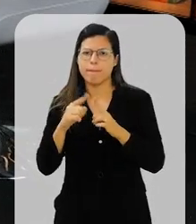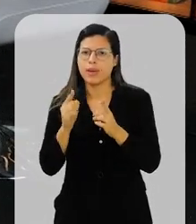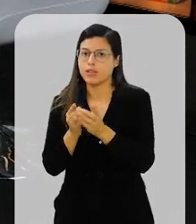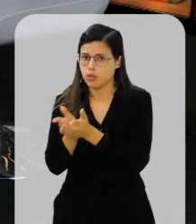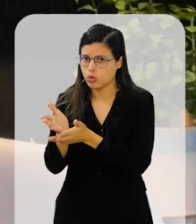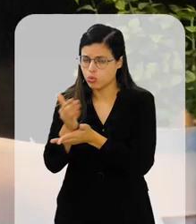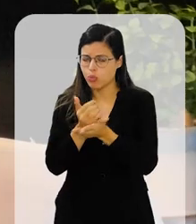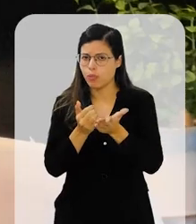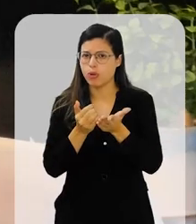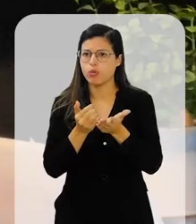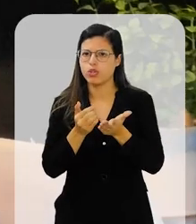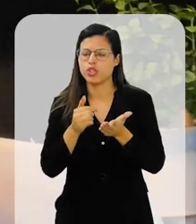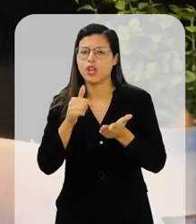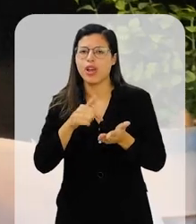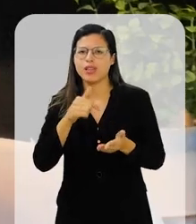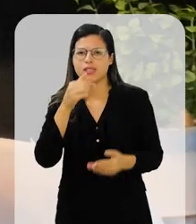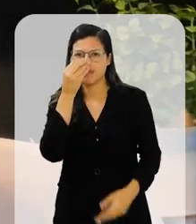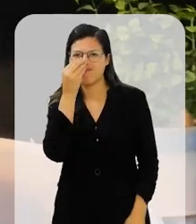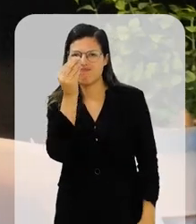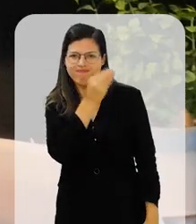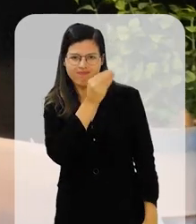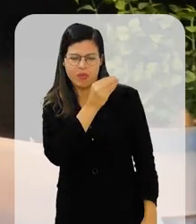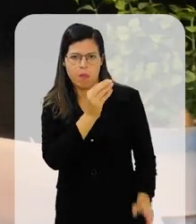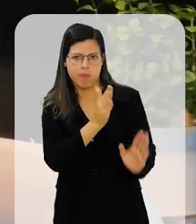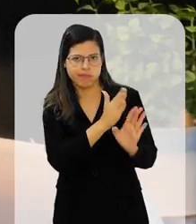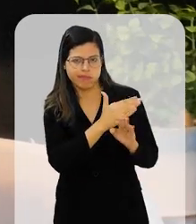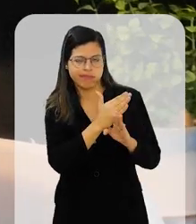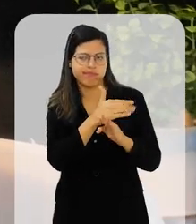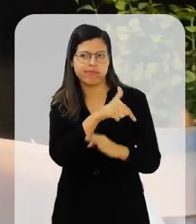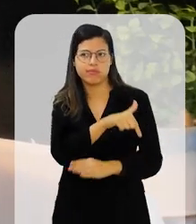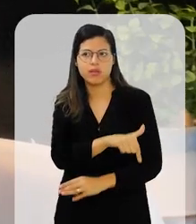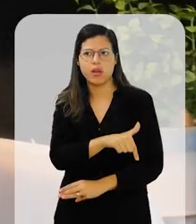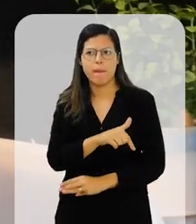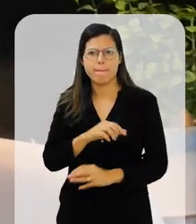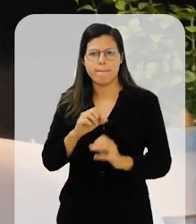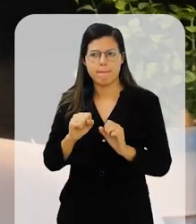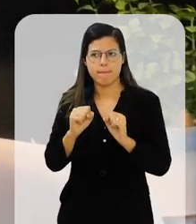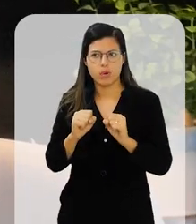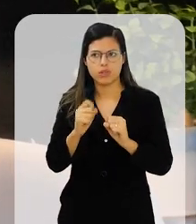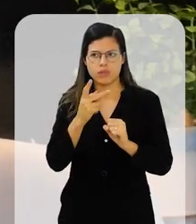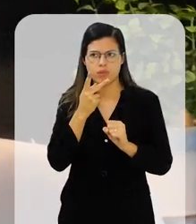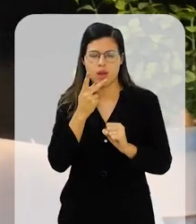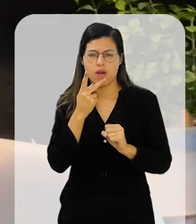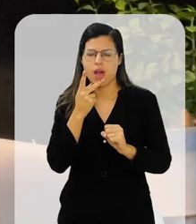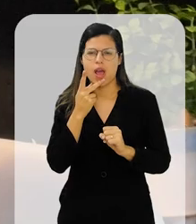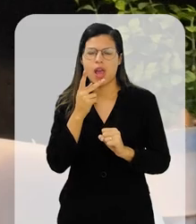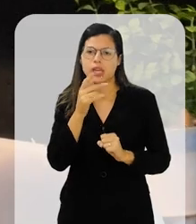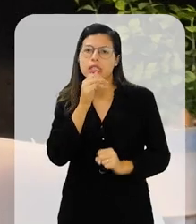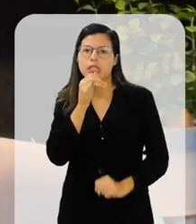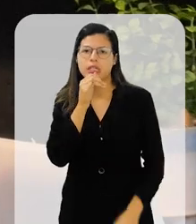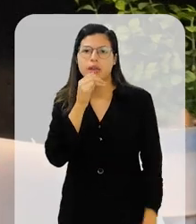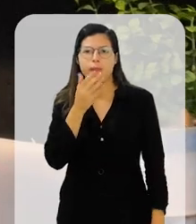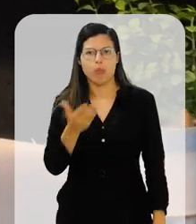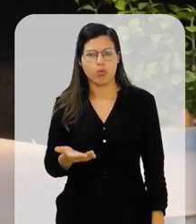números... Negligência, doutora Fátima. A negligência a gente pode encaixar nessa questão de,